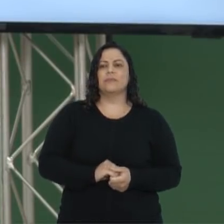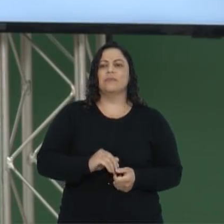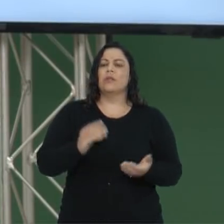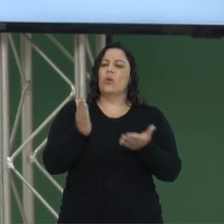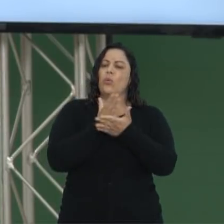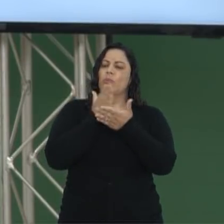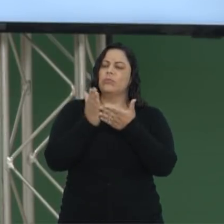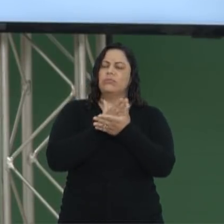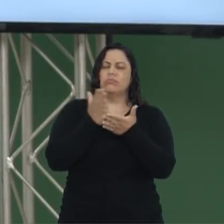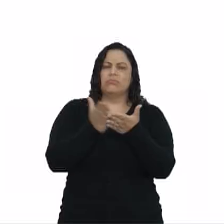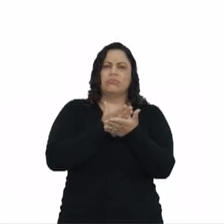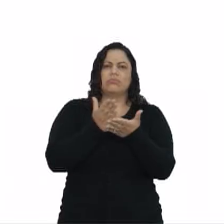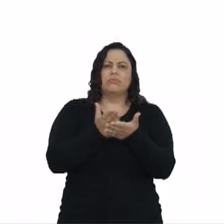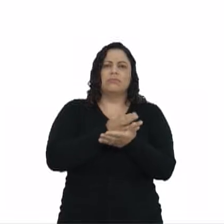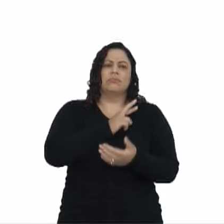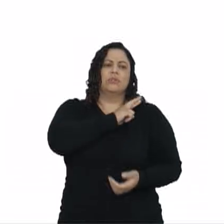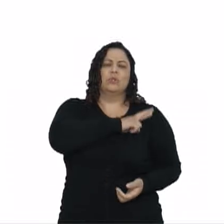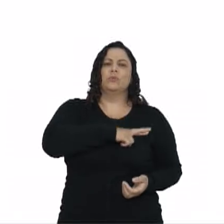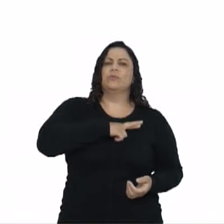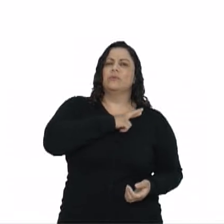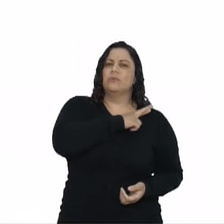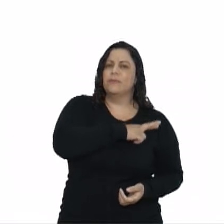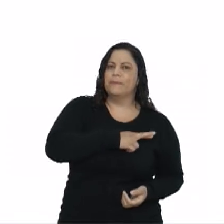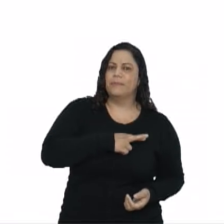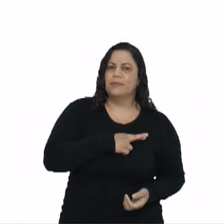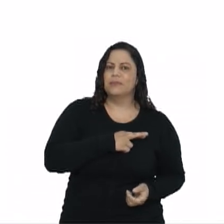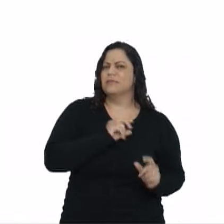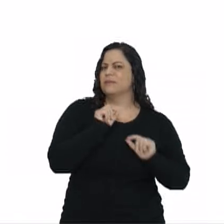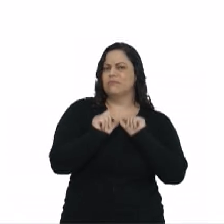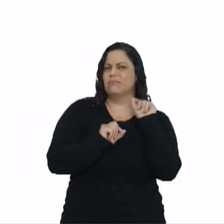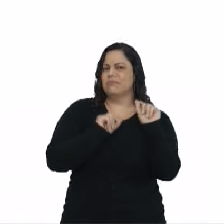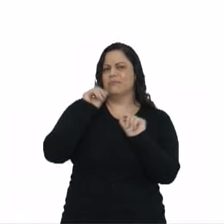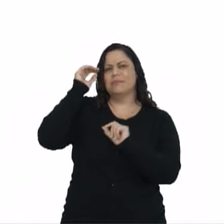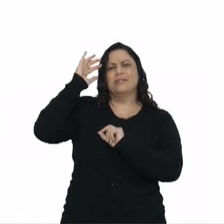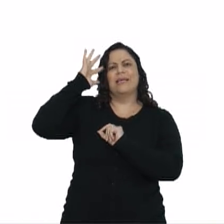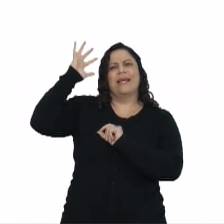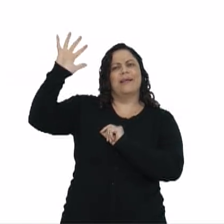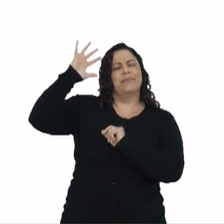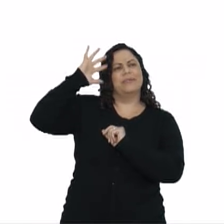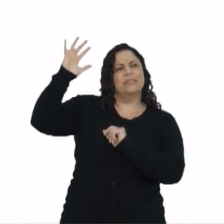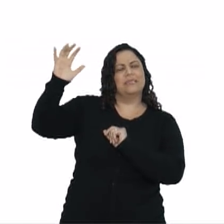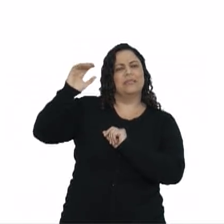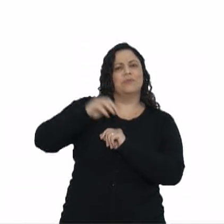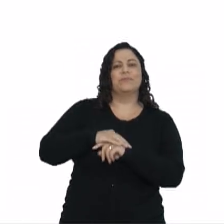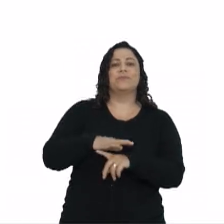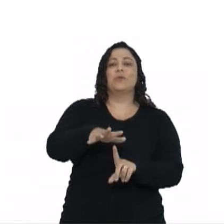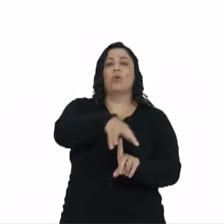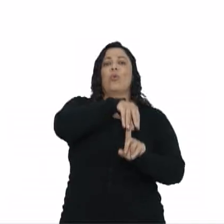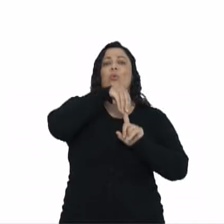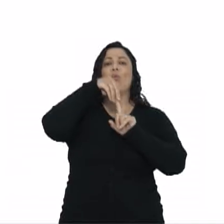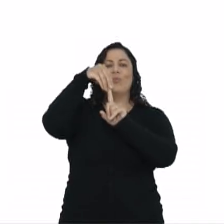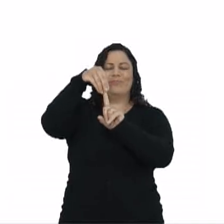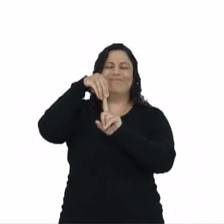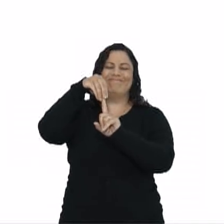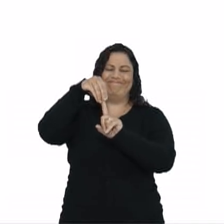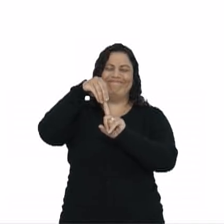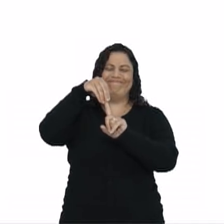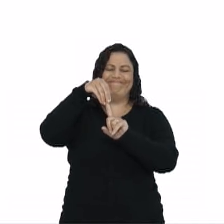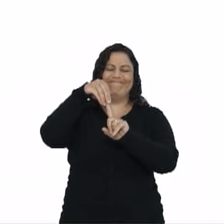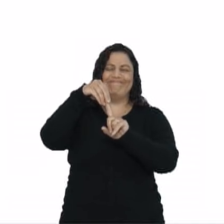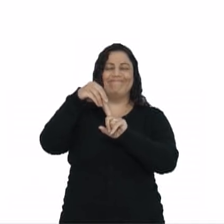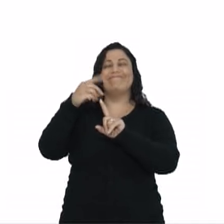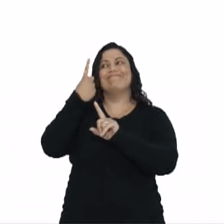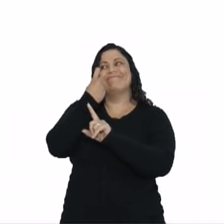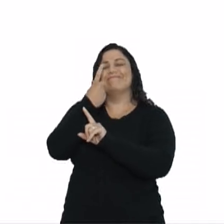Sem Imaginação. Qual que é a relação? Eu coloquei aqui um gabarito. O menino tinha como única fonte de imaginação a TV. Não